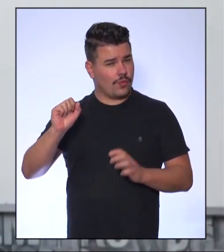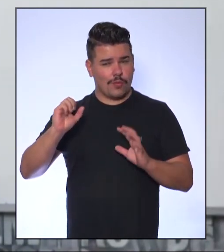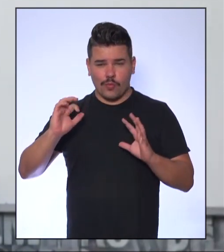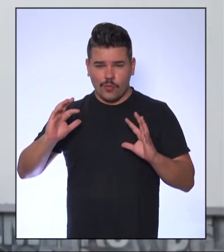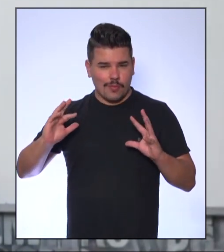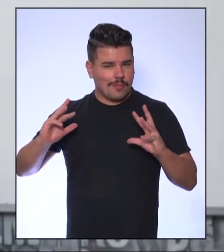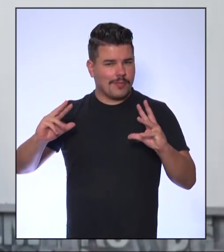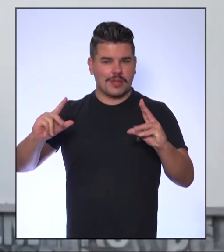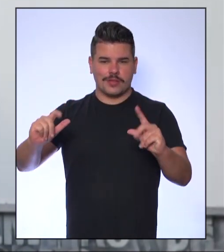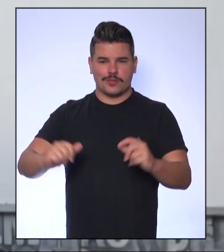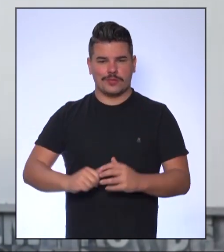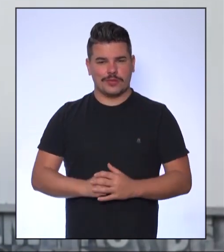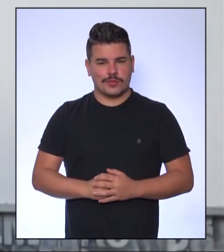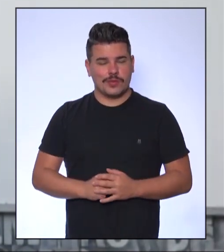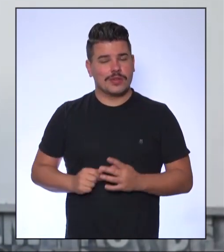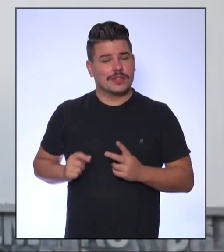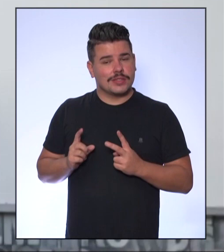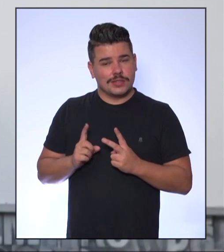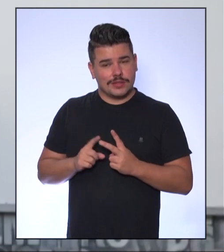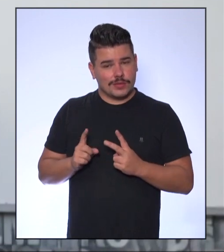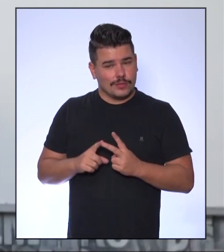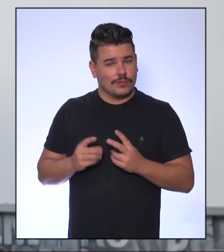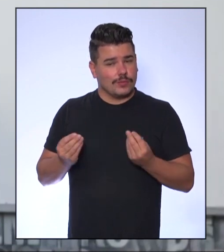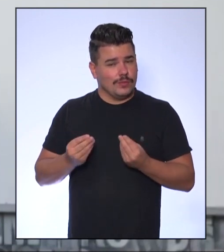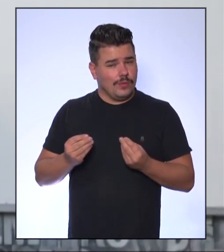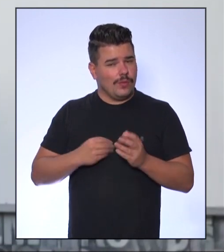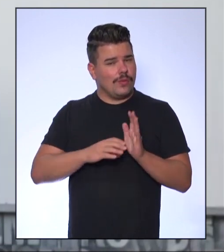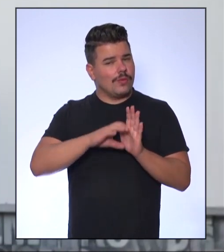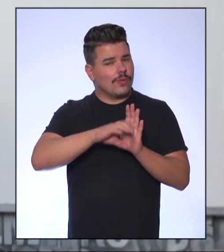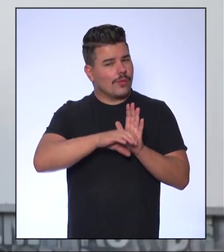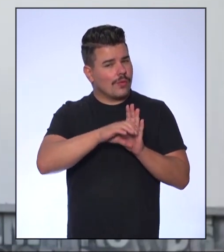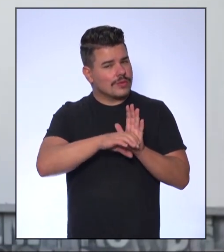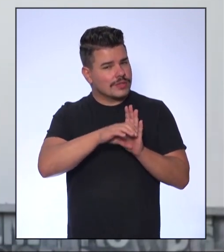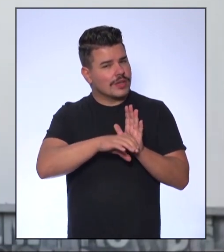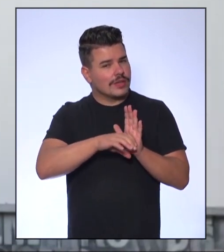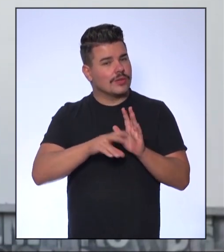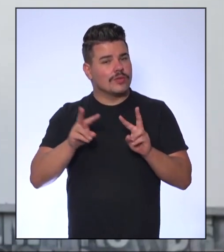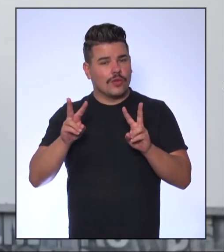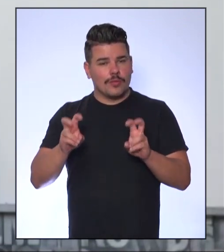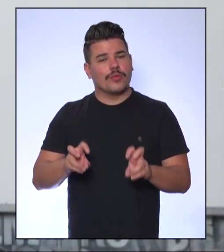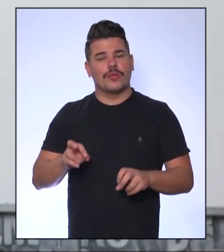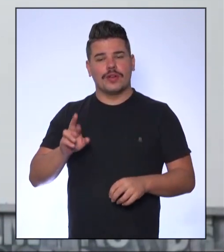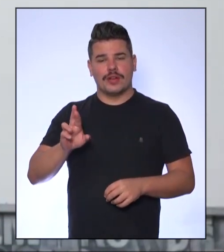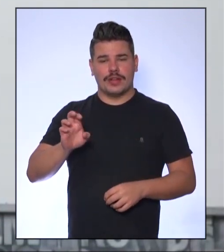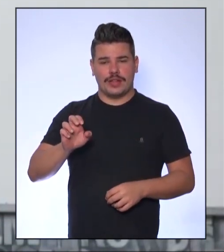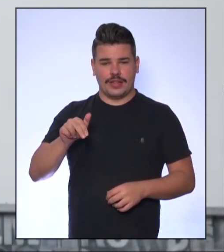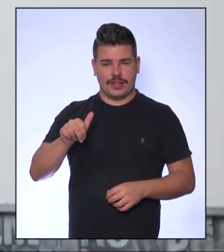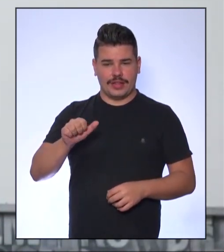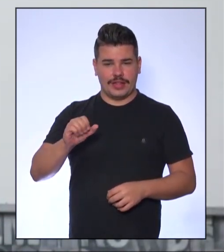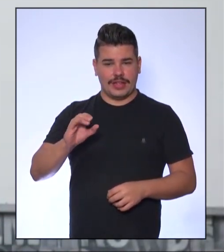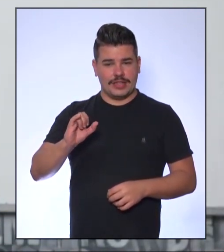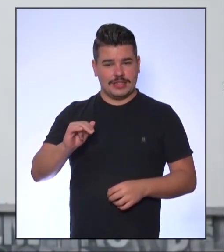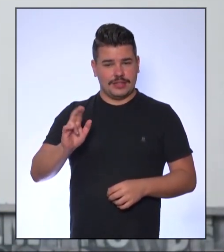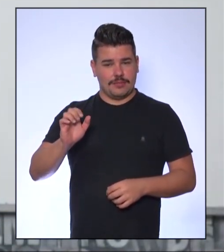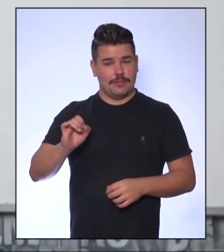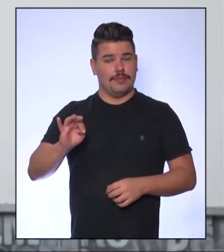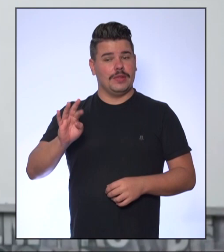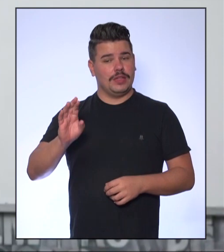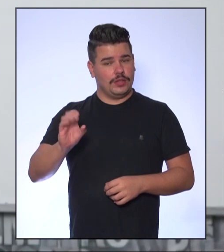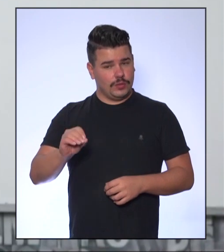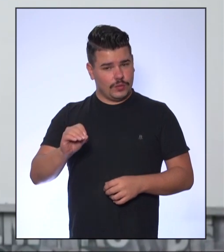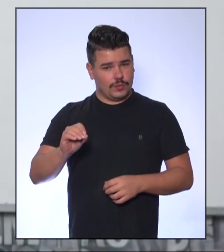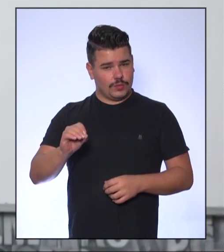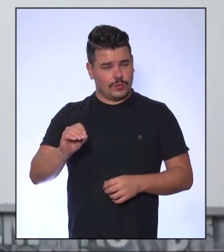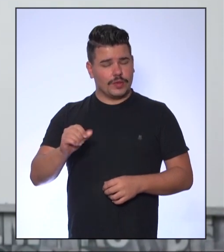ponto para a gente começar a conceituar, tá, o renascimento? Eu preciso compreender que